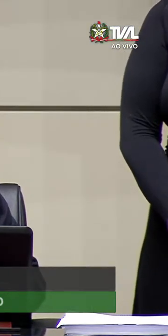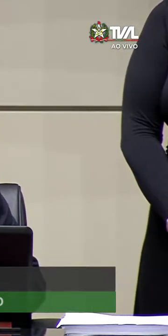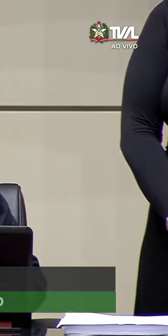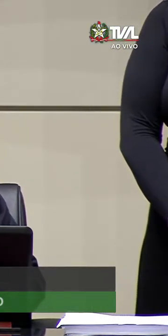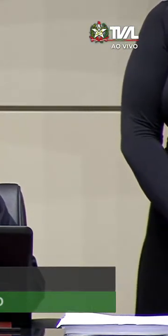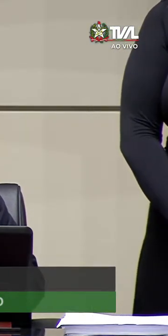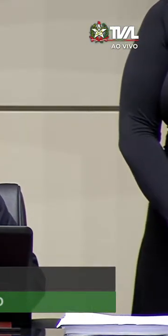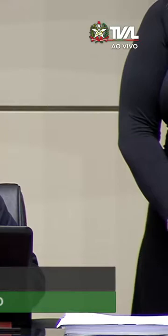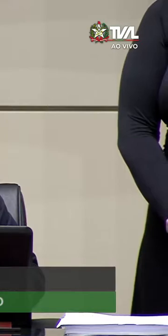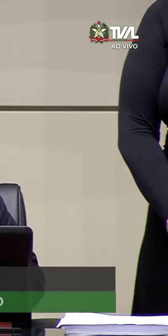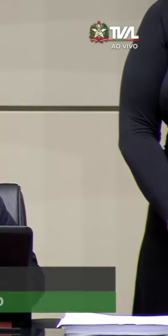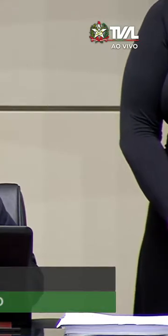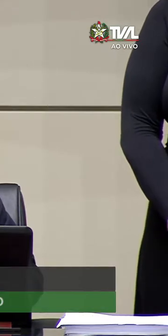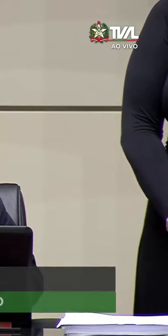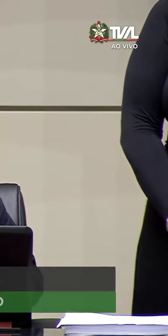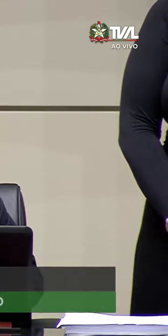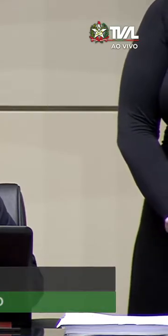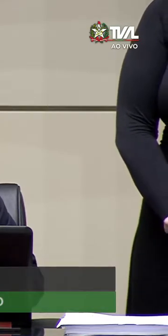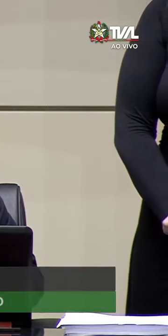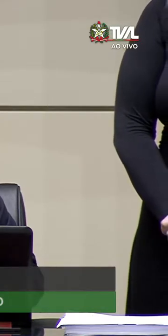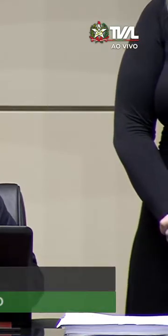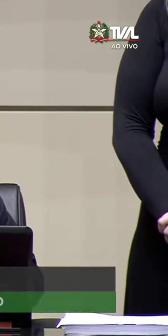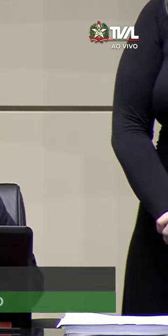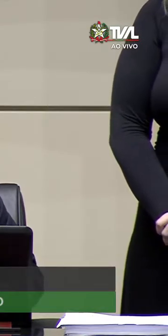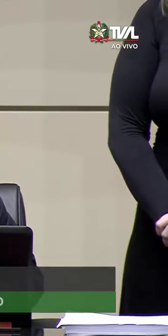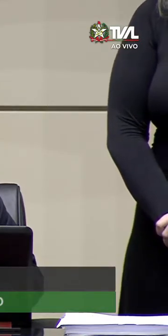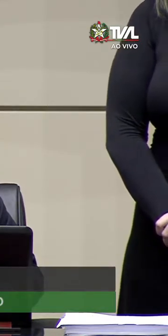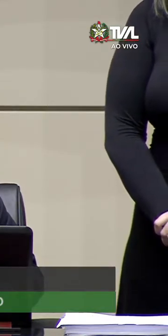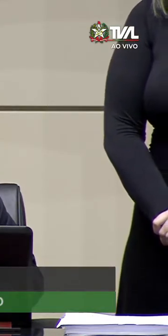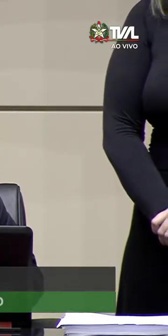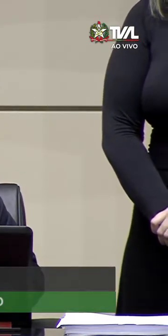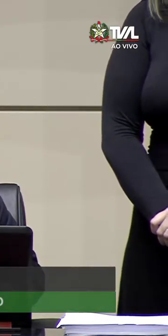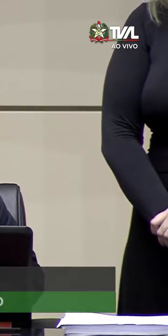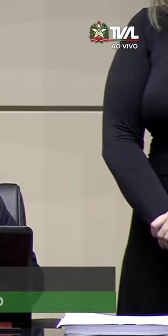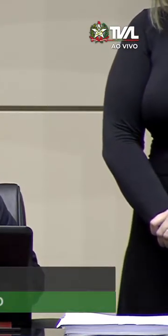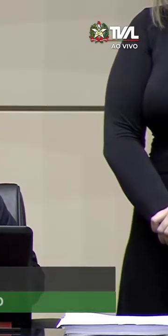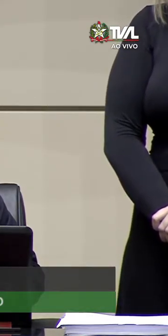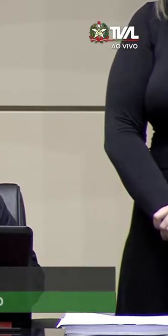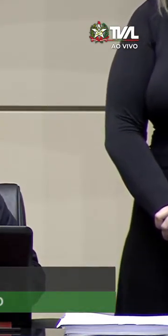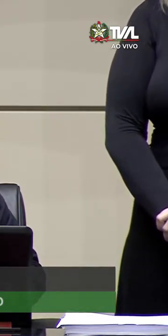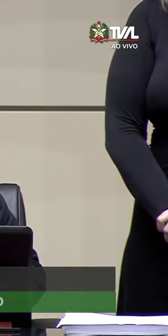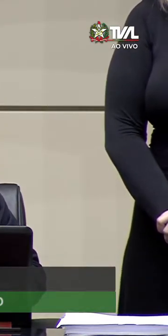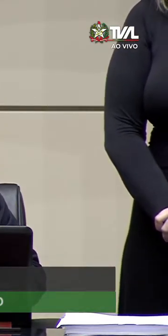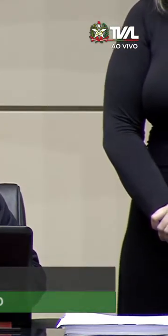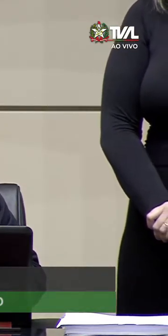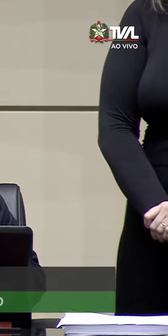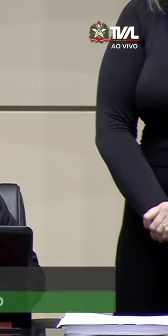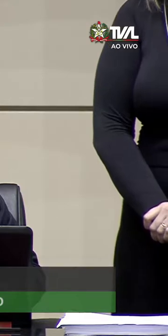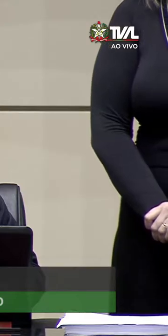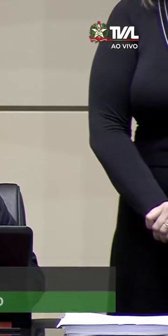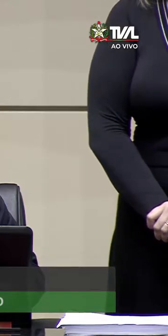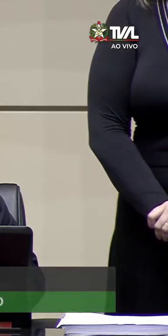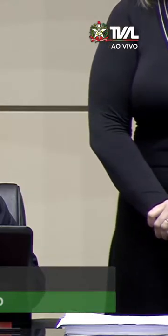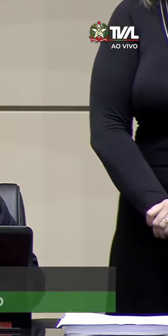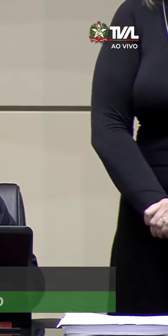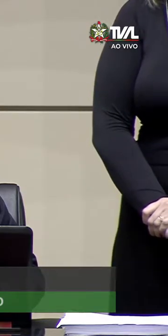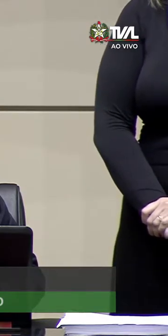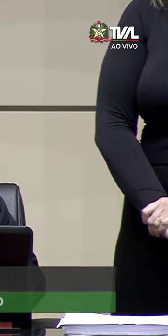Deputado Márcio Machado, presente. Deputado Macir Sopelsa. Deputado Nazareno